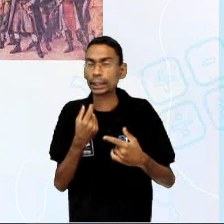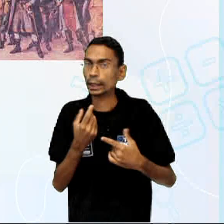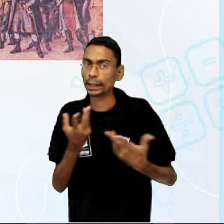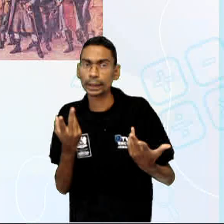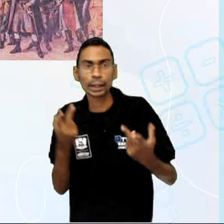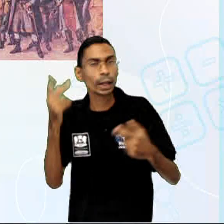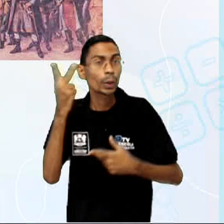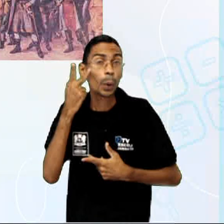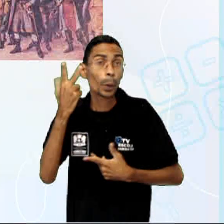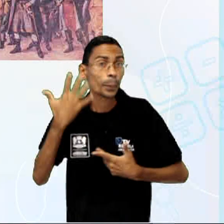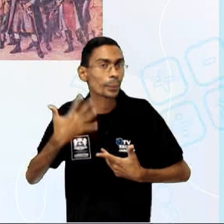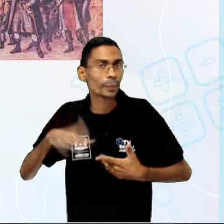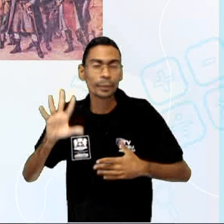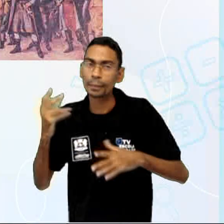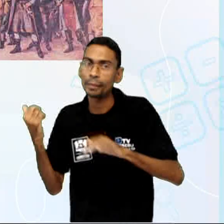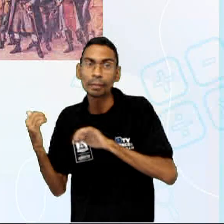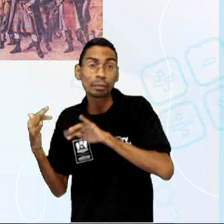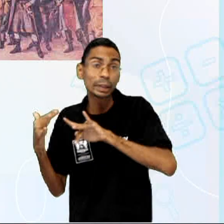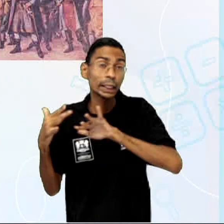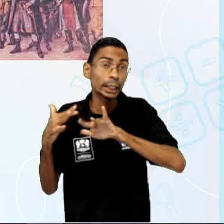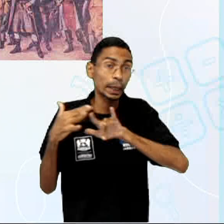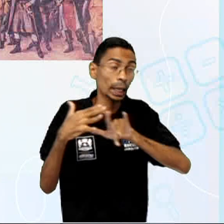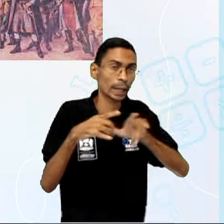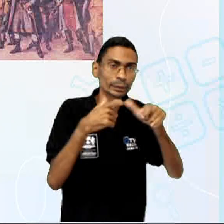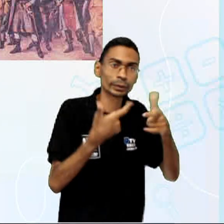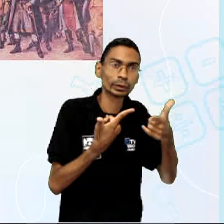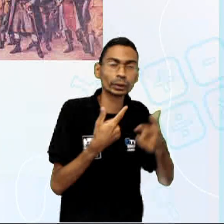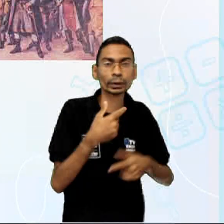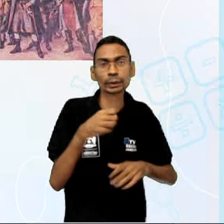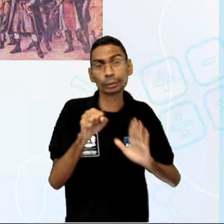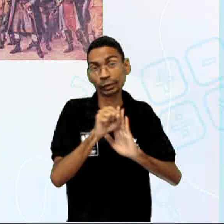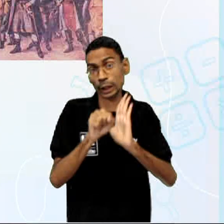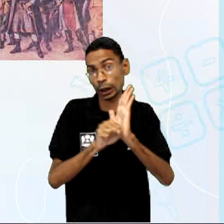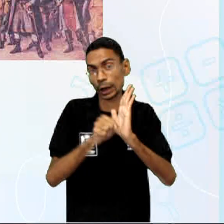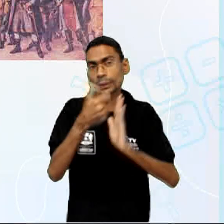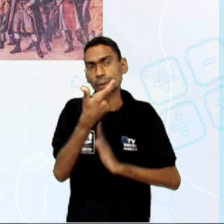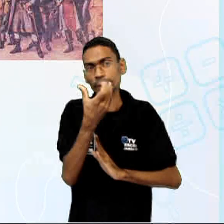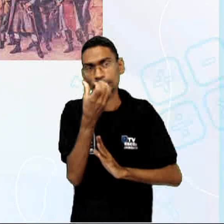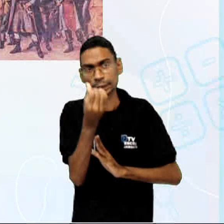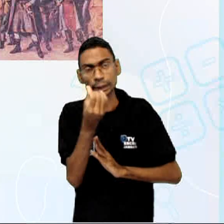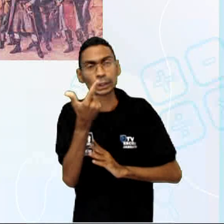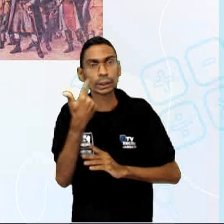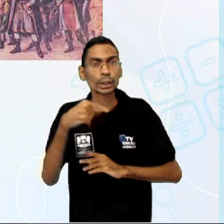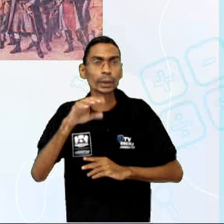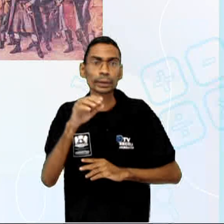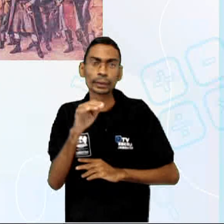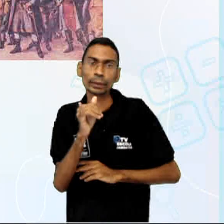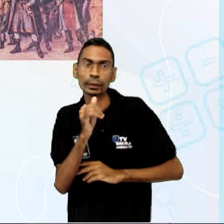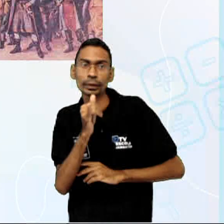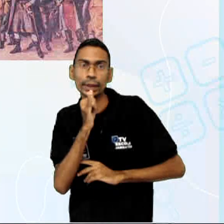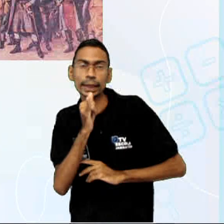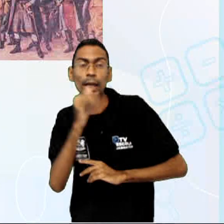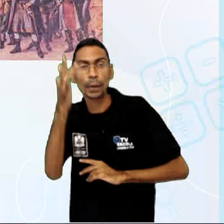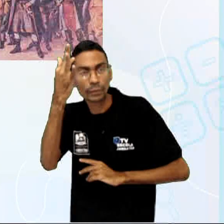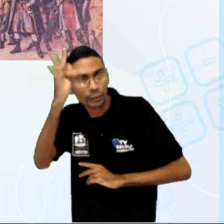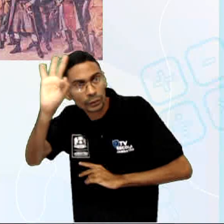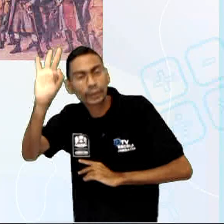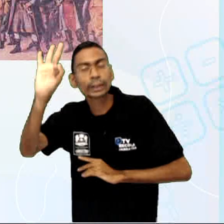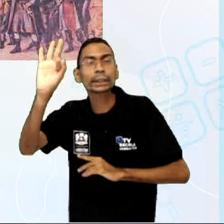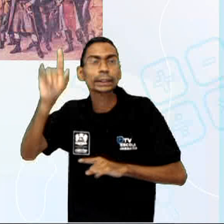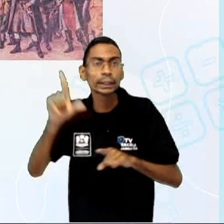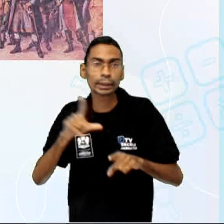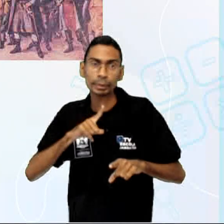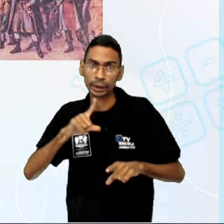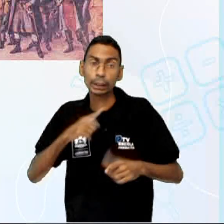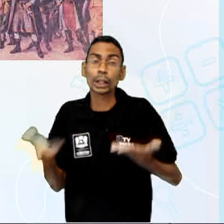por eles nos séculos XVI. Aqui tivemos o Villegagnon, vamos ver. Os franceses, ó, inclusive tinham boas relações com os indígenas,